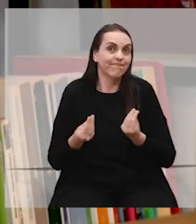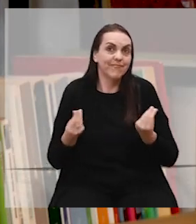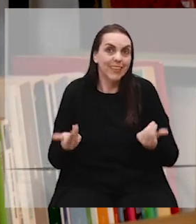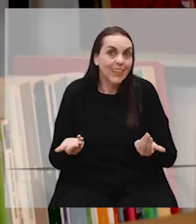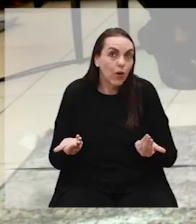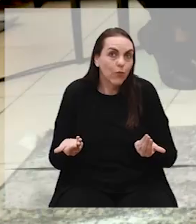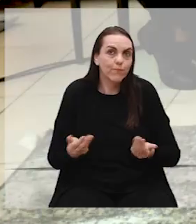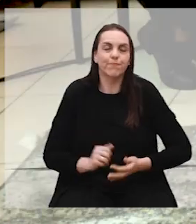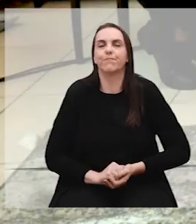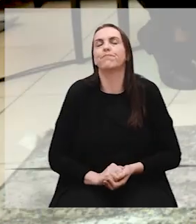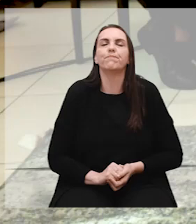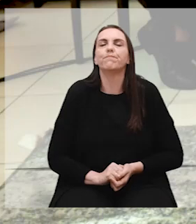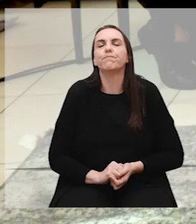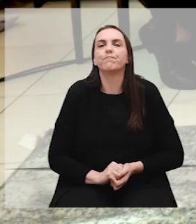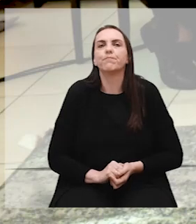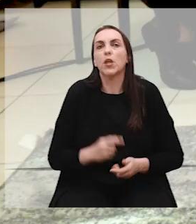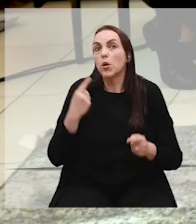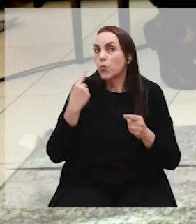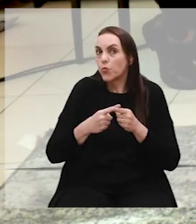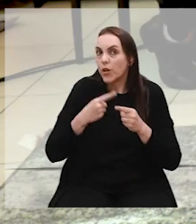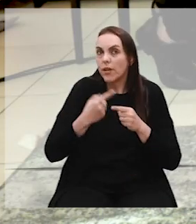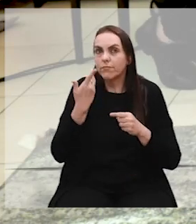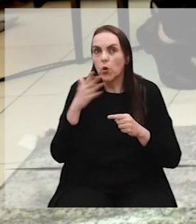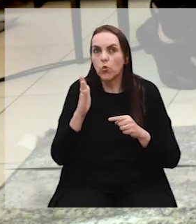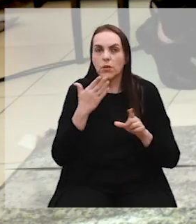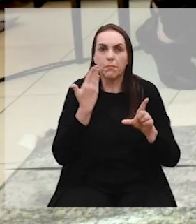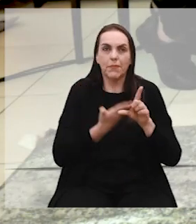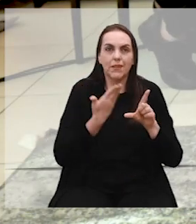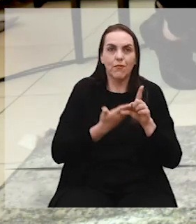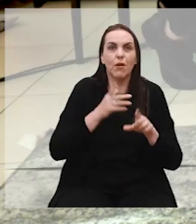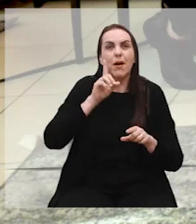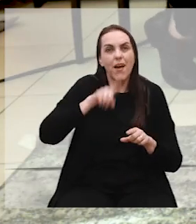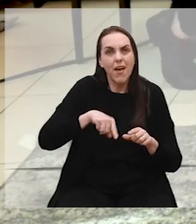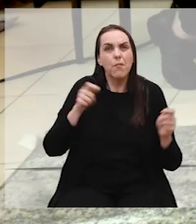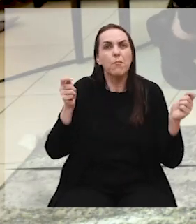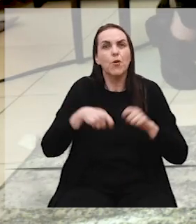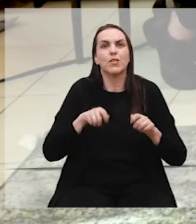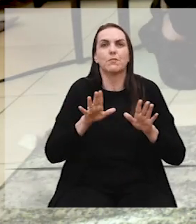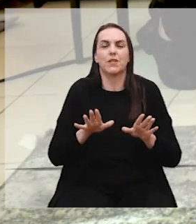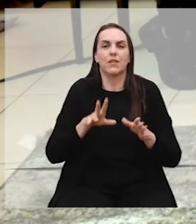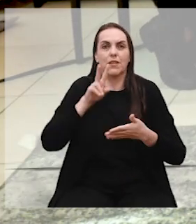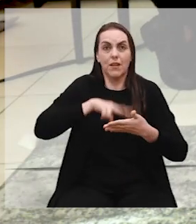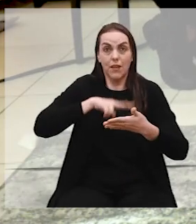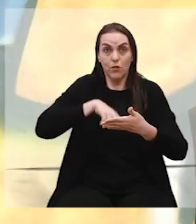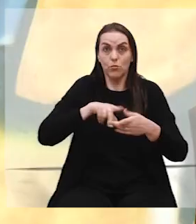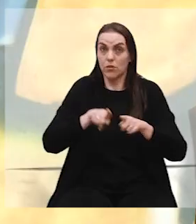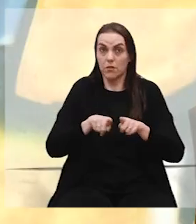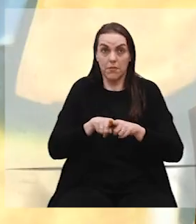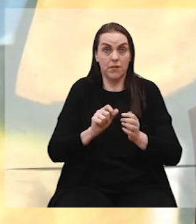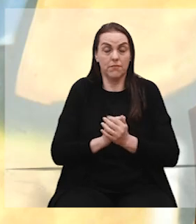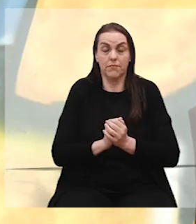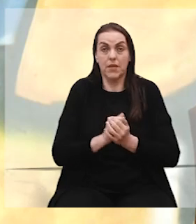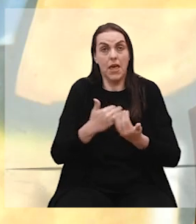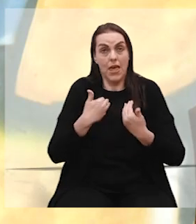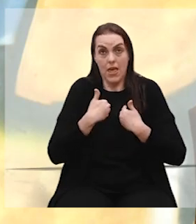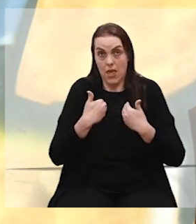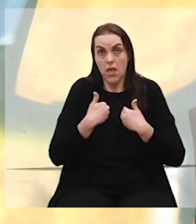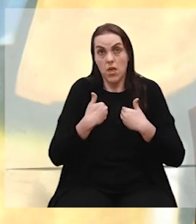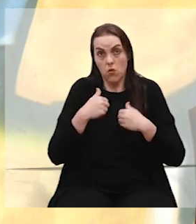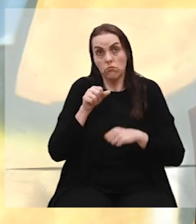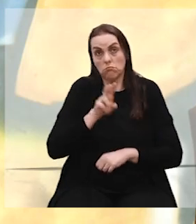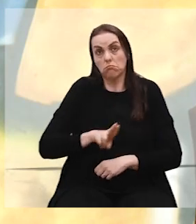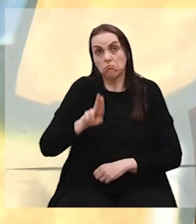E aí? Porque essas outras plataformas, elas também são possibilidades de leitura.